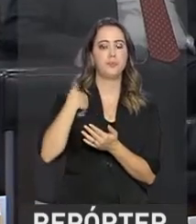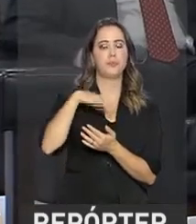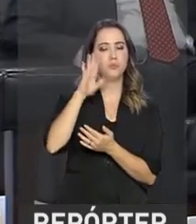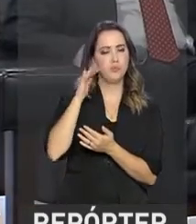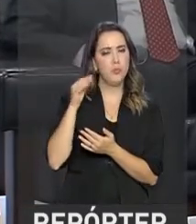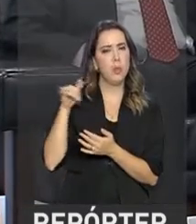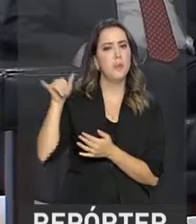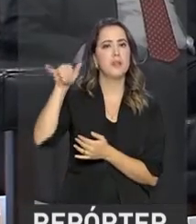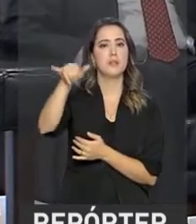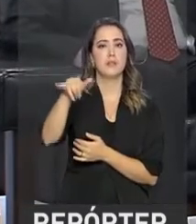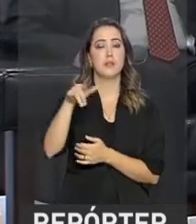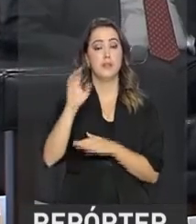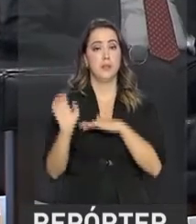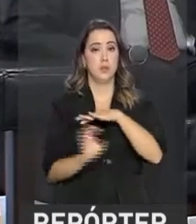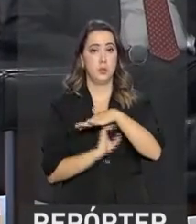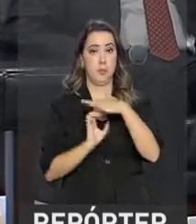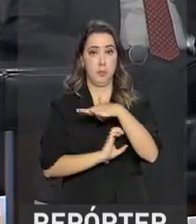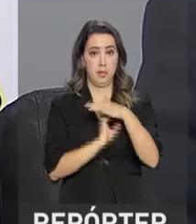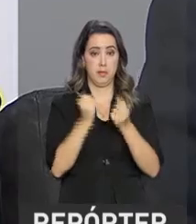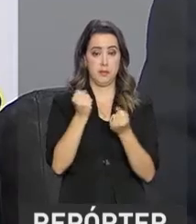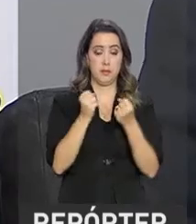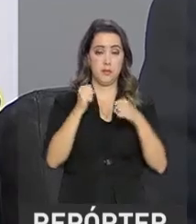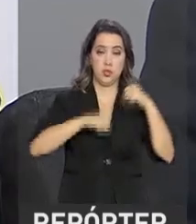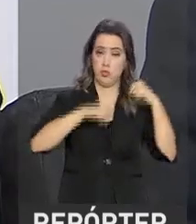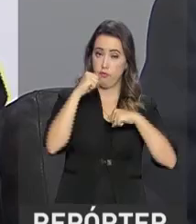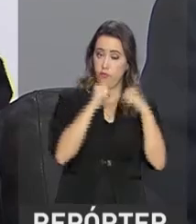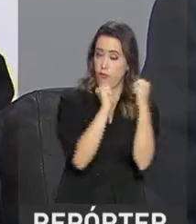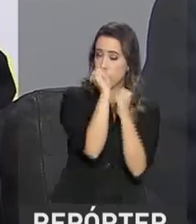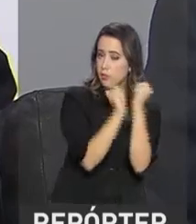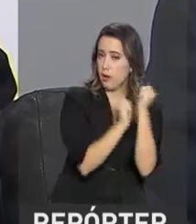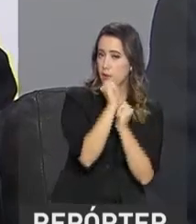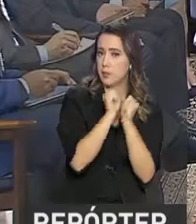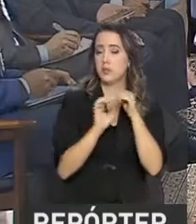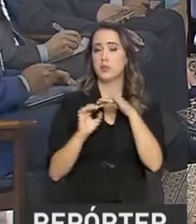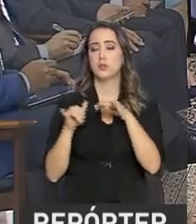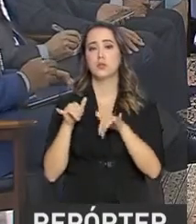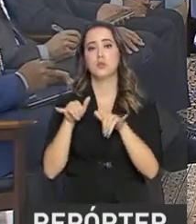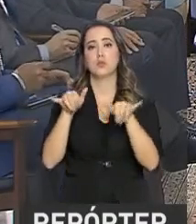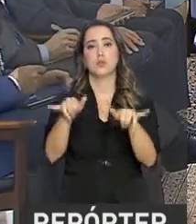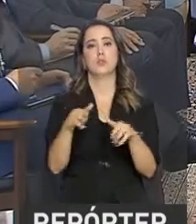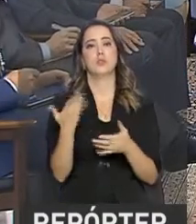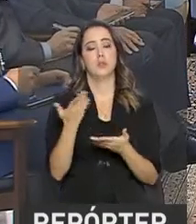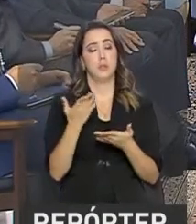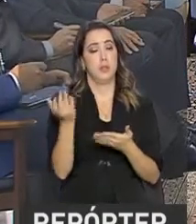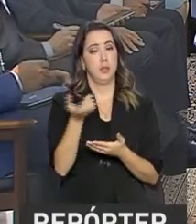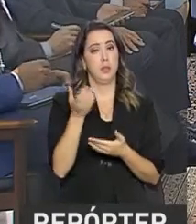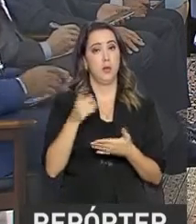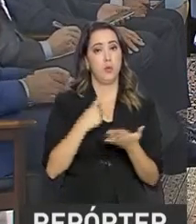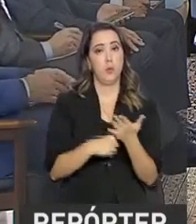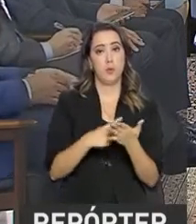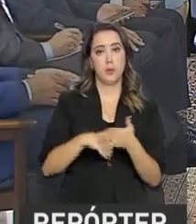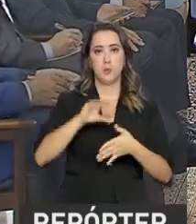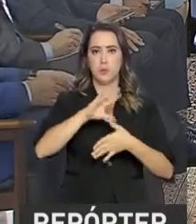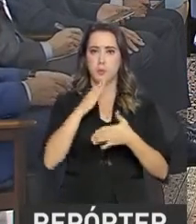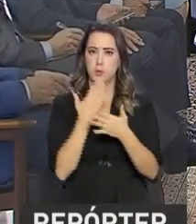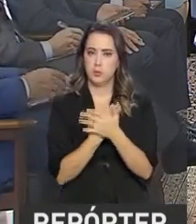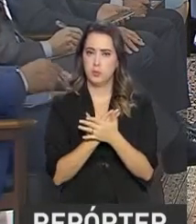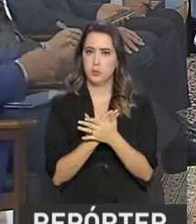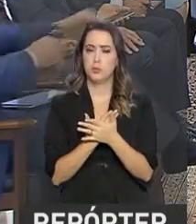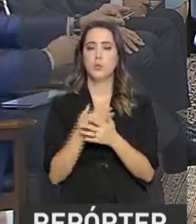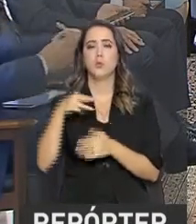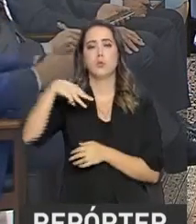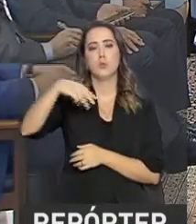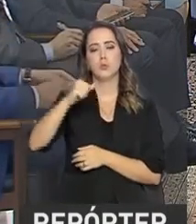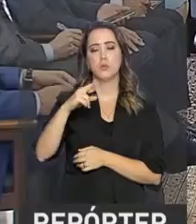embraer os dois líderes também falaram da necessidade de fechar um acordo mercosul marrocos a negociação foi retomada